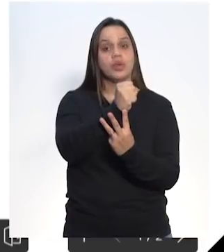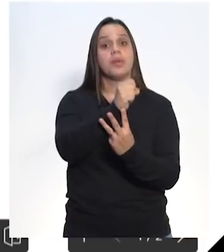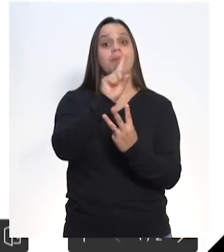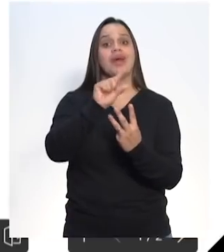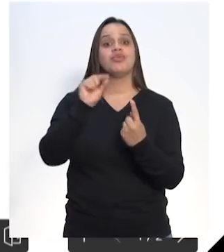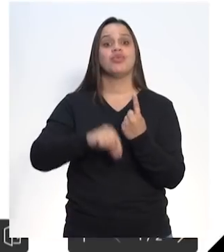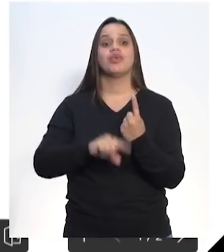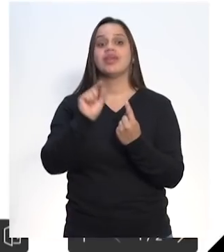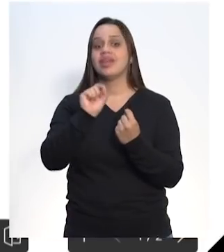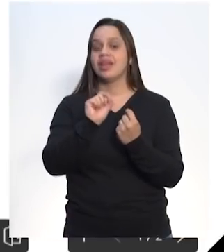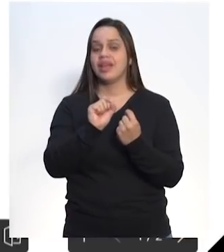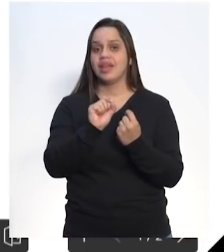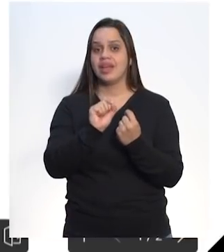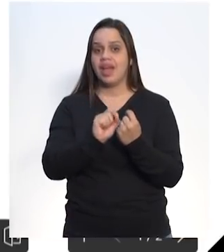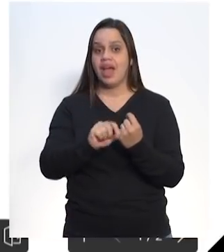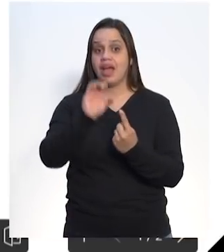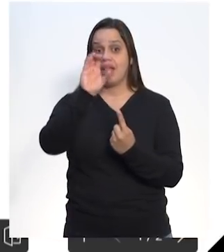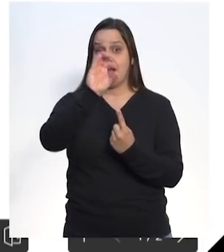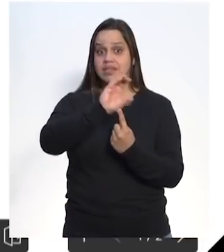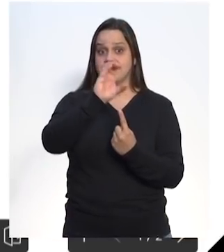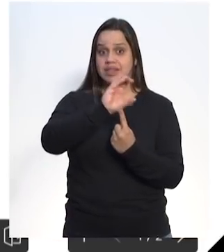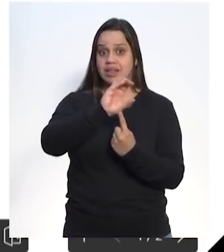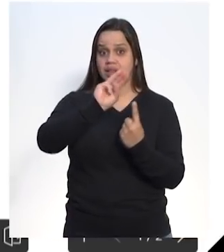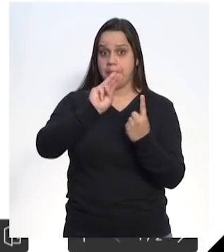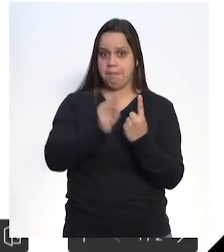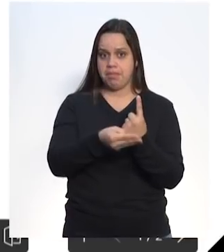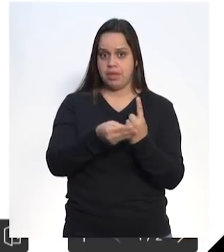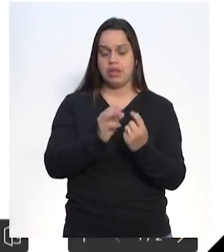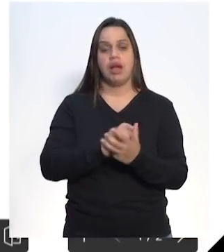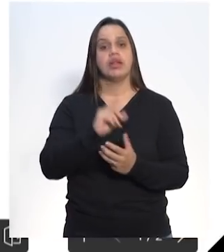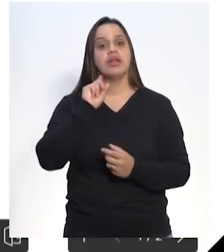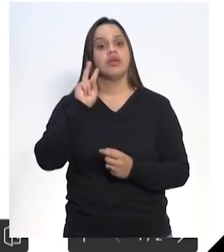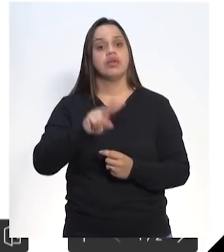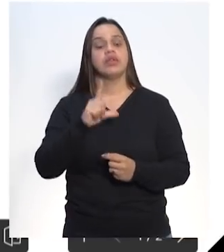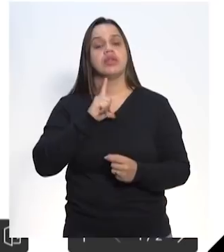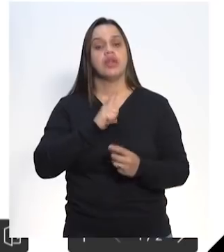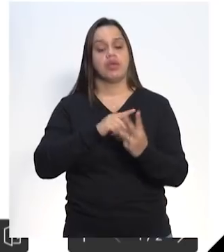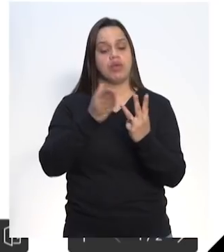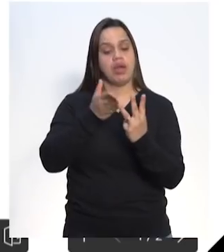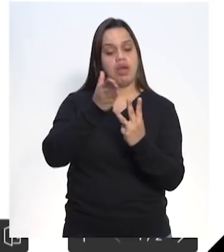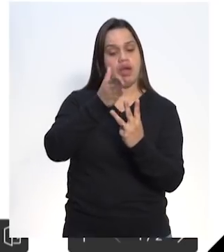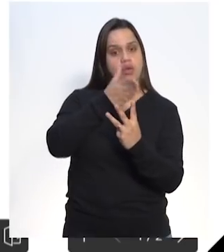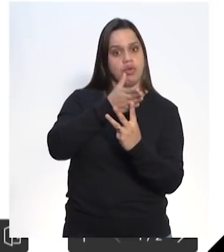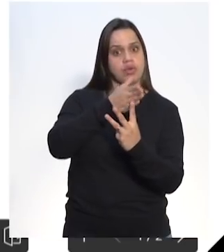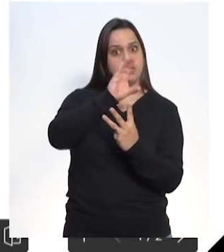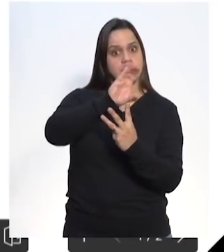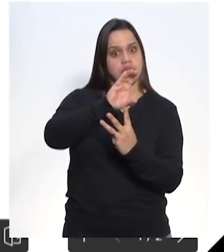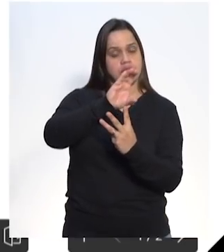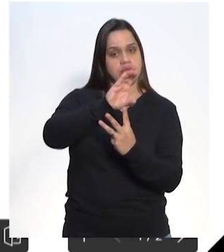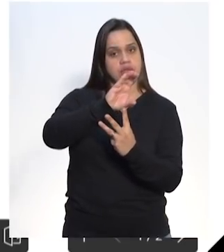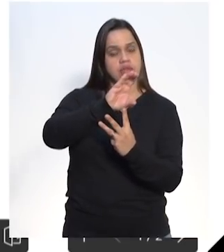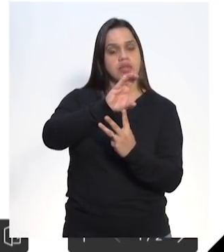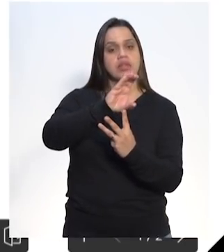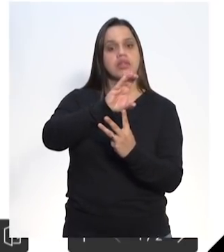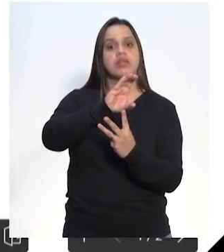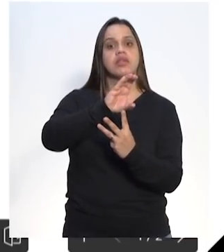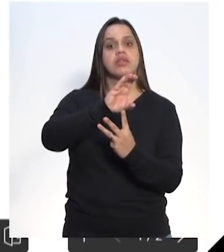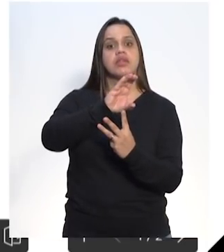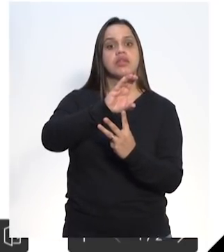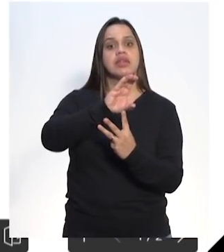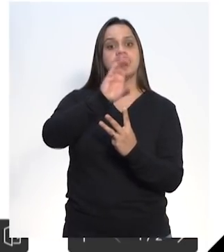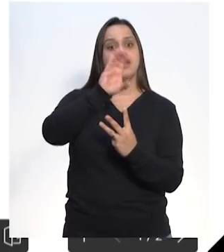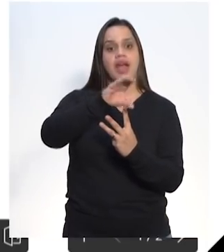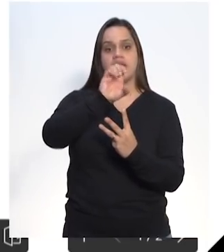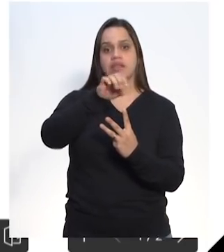De milhar. Centena de milhar, né? Então, ele está numa casa aí de posição, né, no caso, de